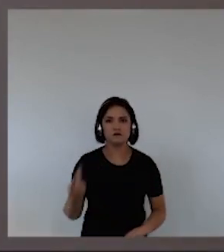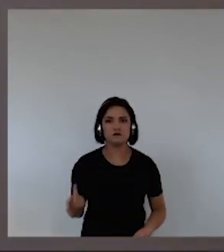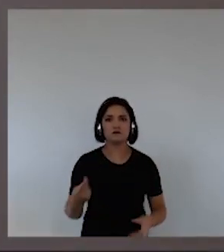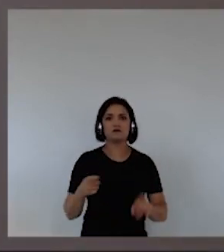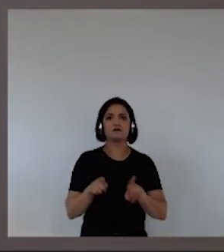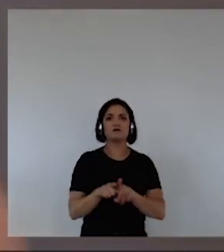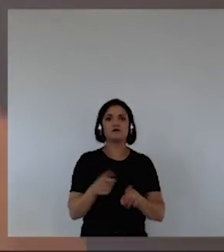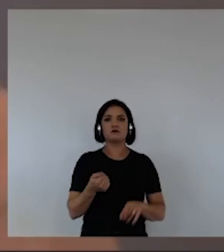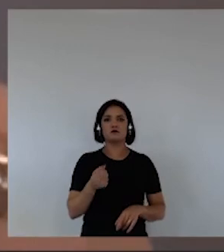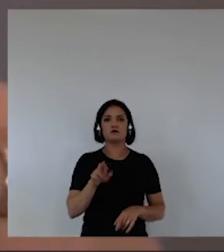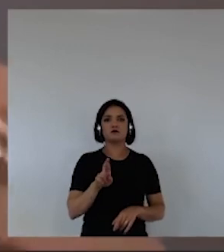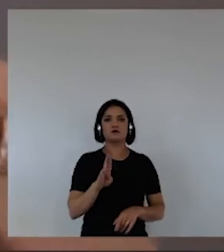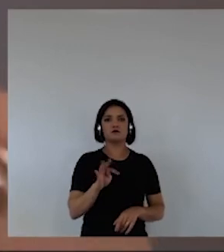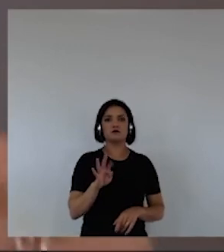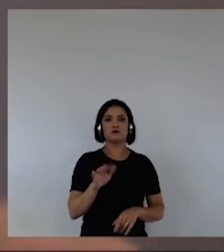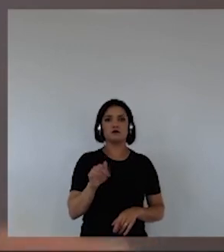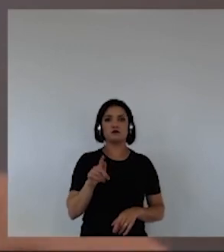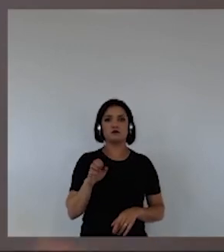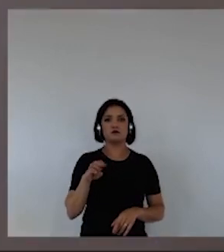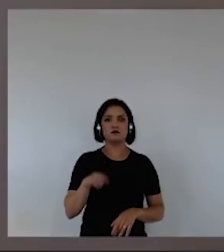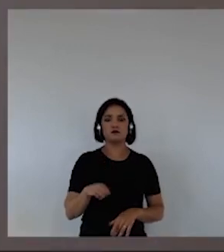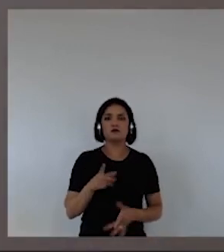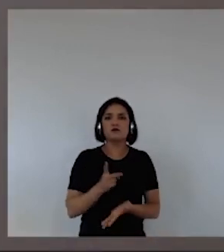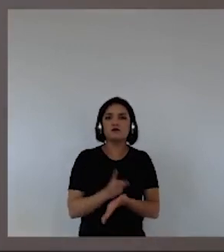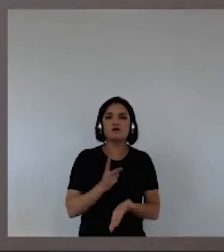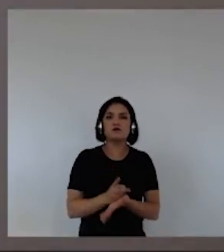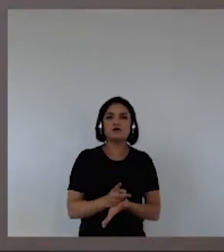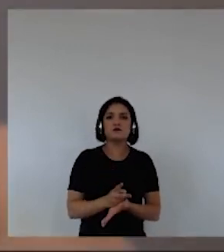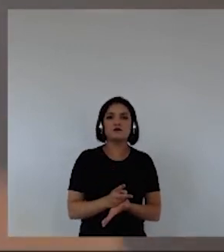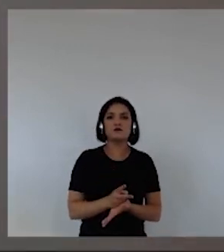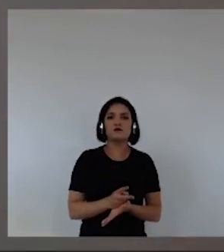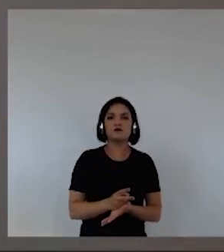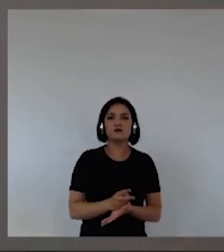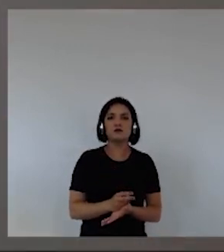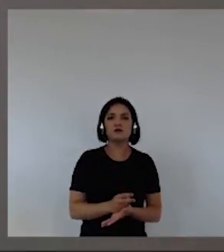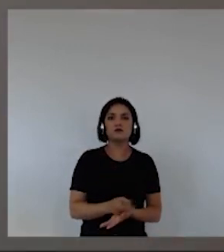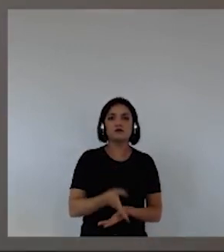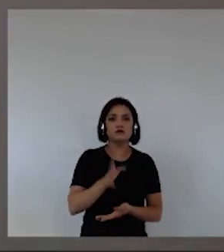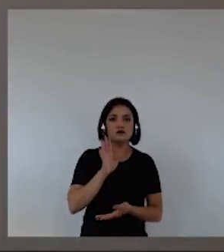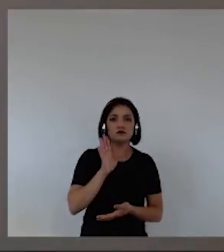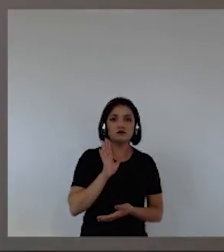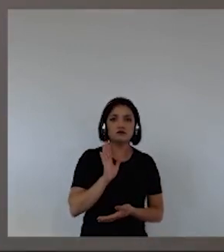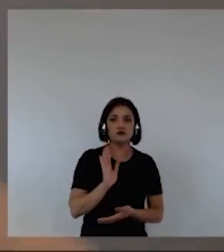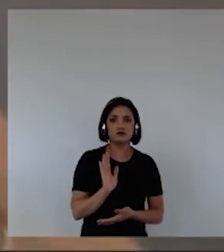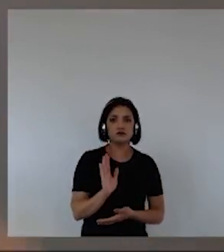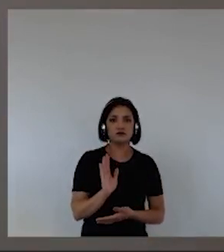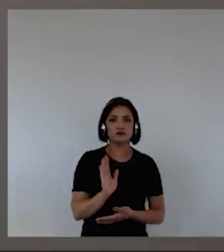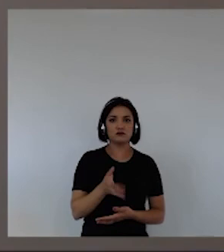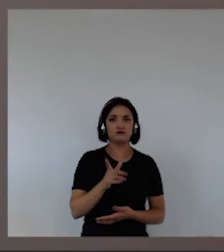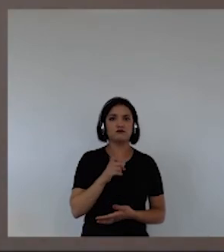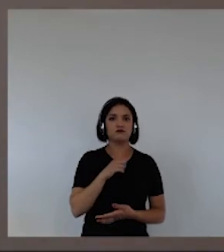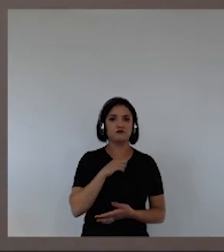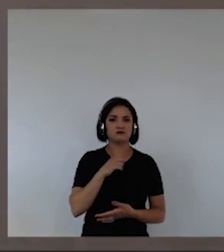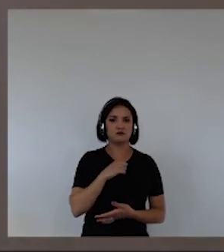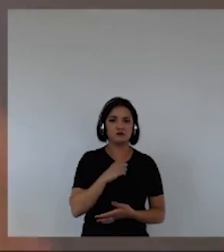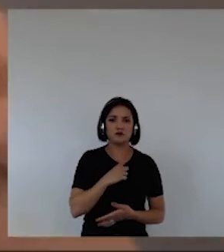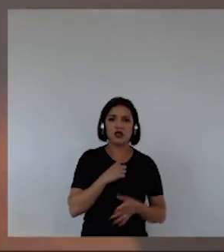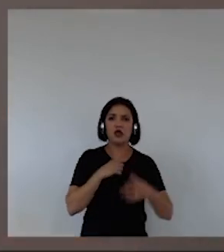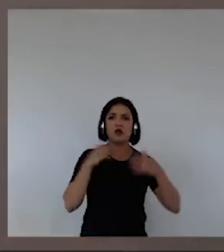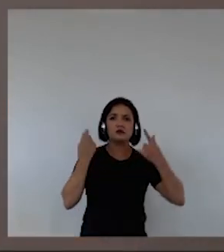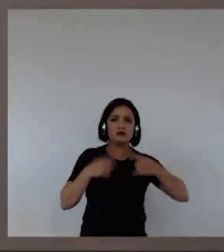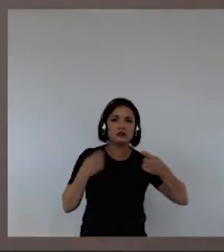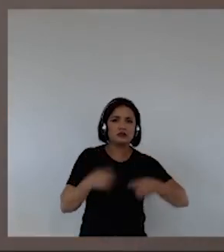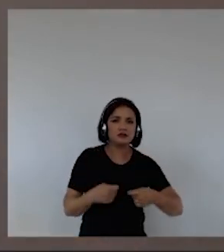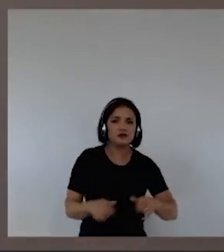arbitragens, mesmo já tendo sido, já existindo, digamos, uma demanda instaurada